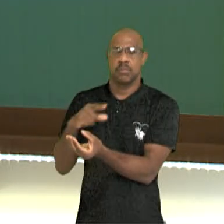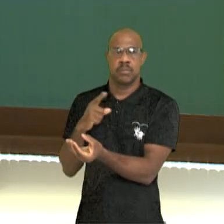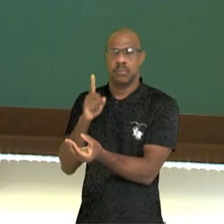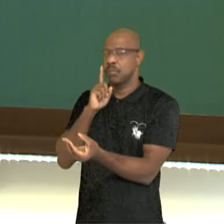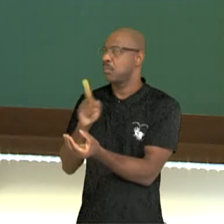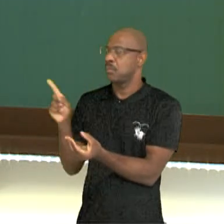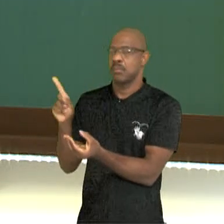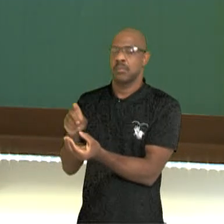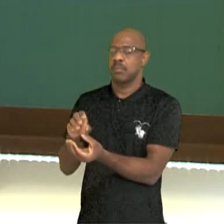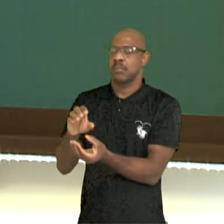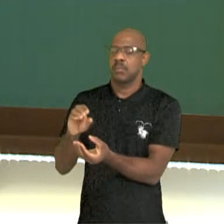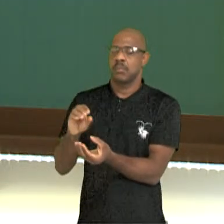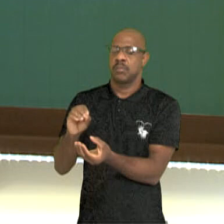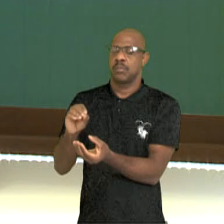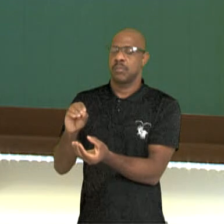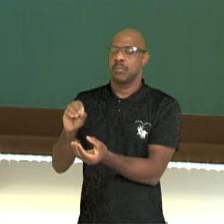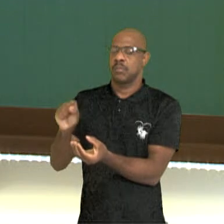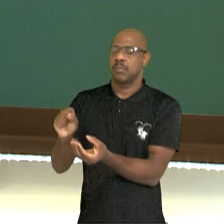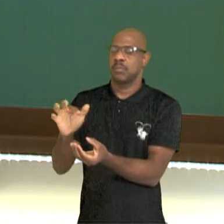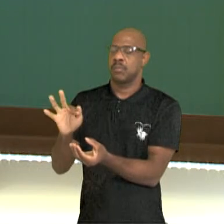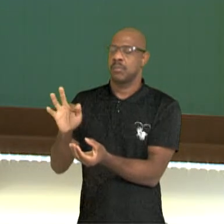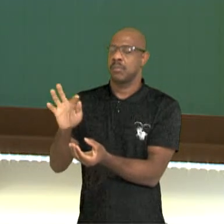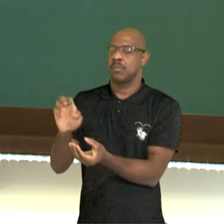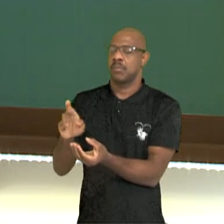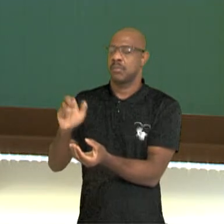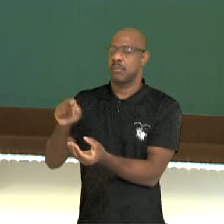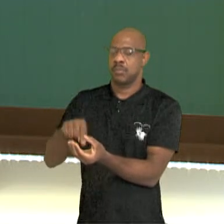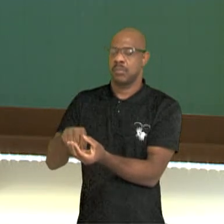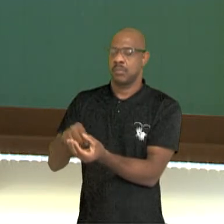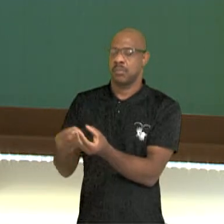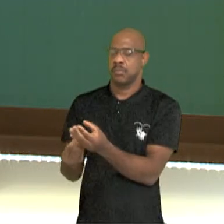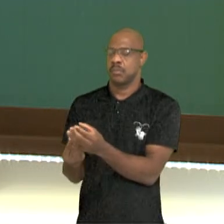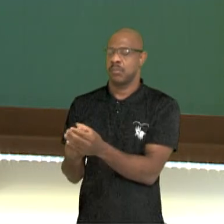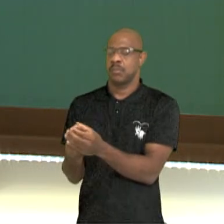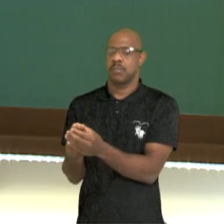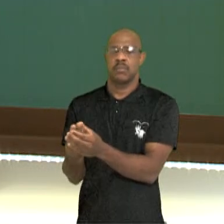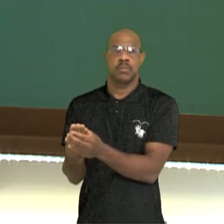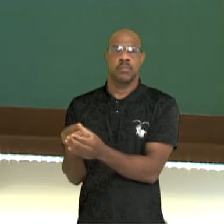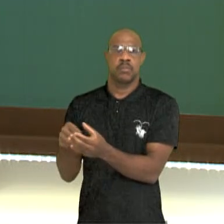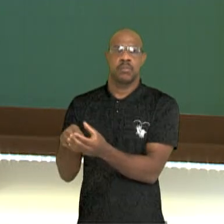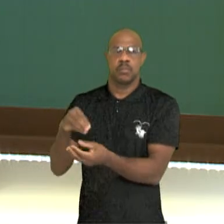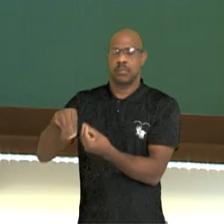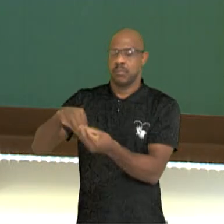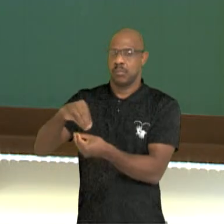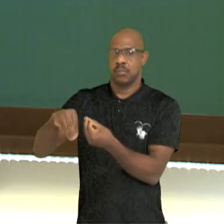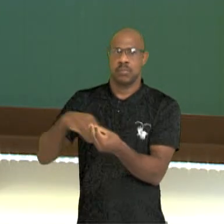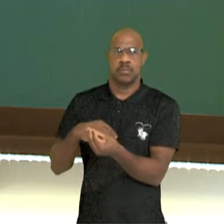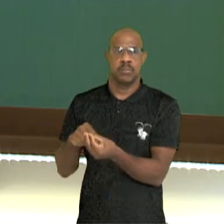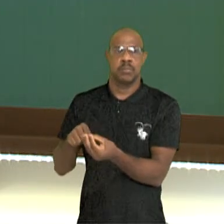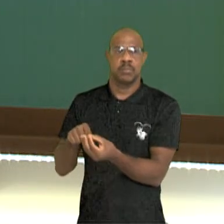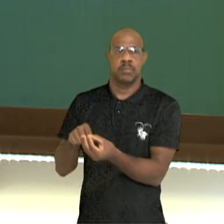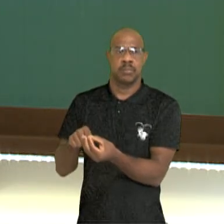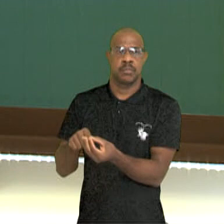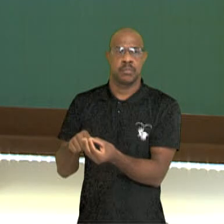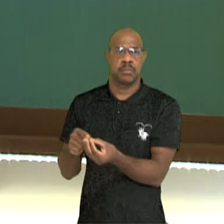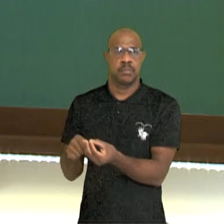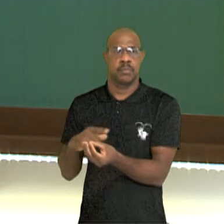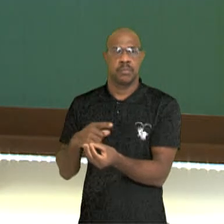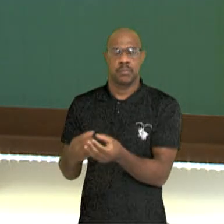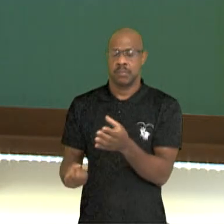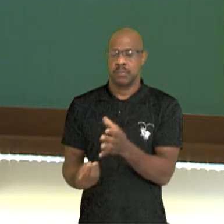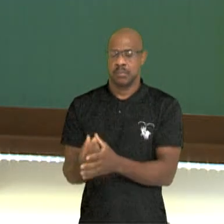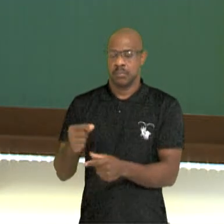a oosfera, que vai dar origem ao óvulo. E depois nós temos o anterídeo, que ocorre nessa região aqui, que vai produzir